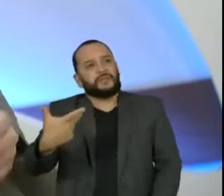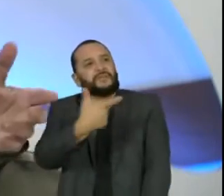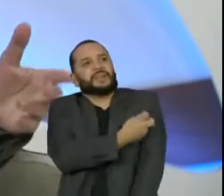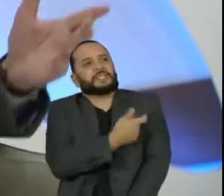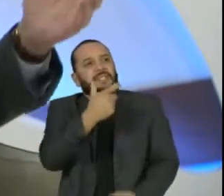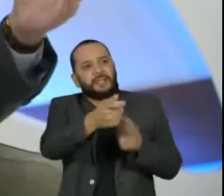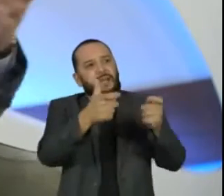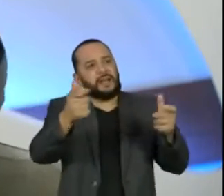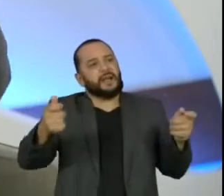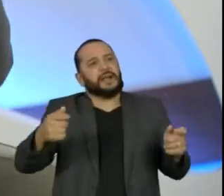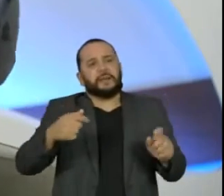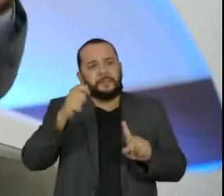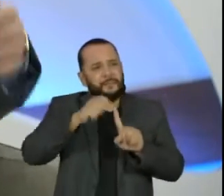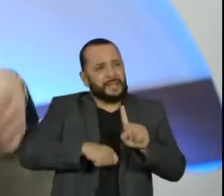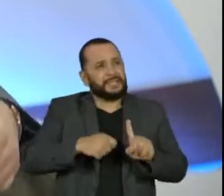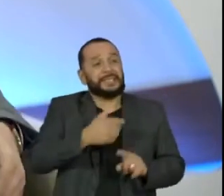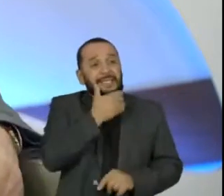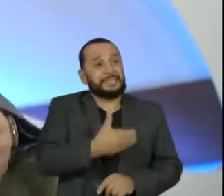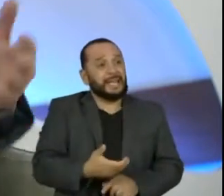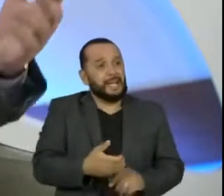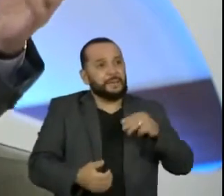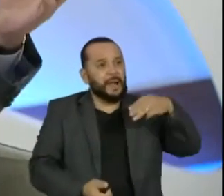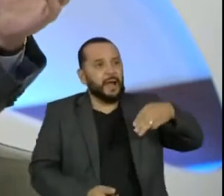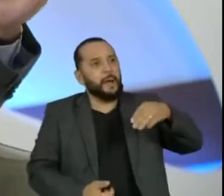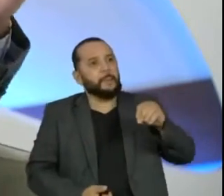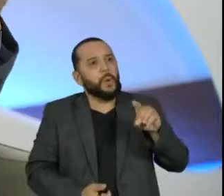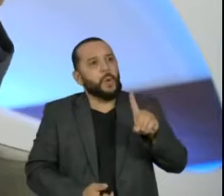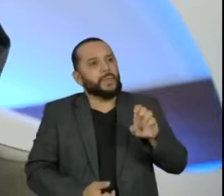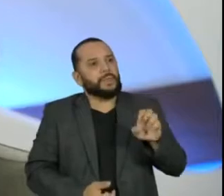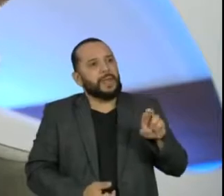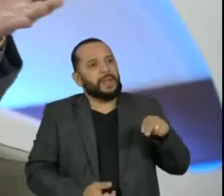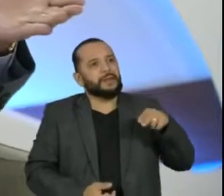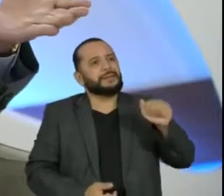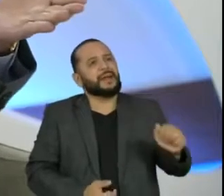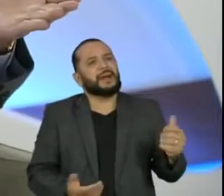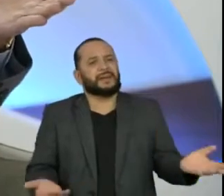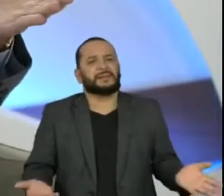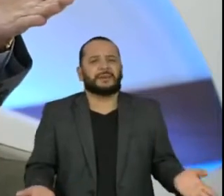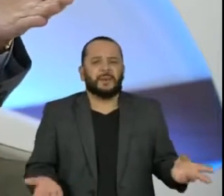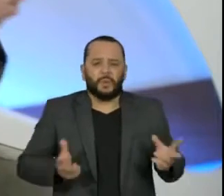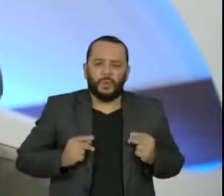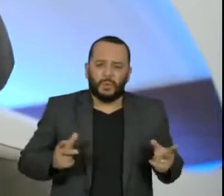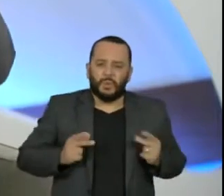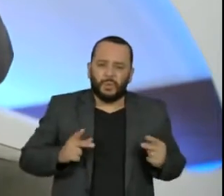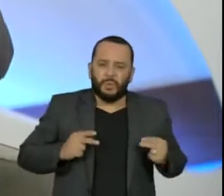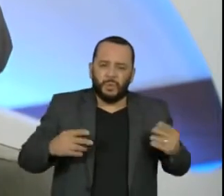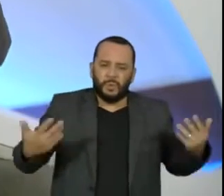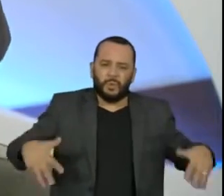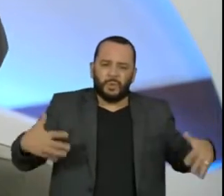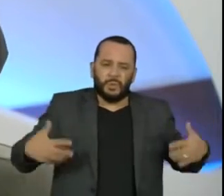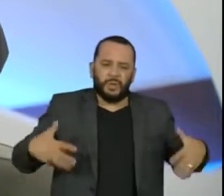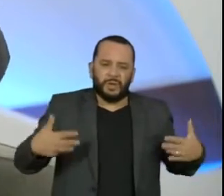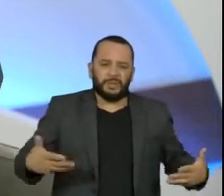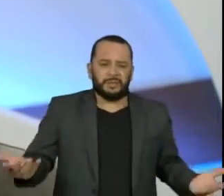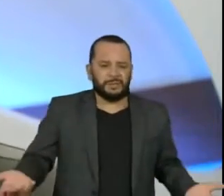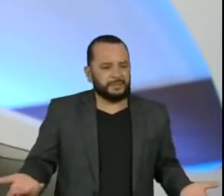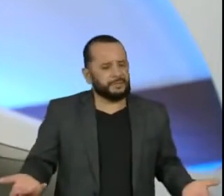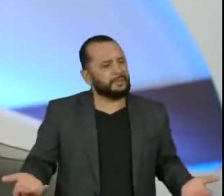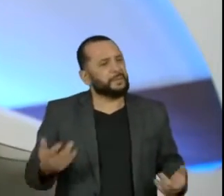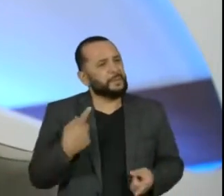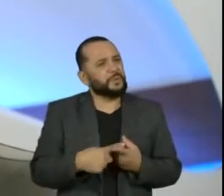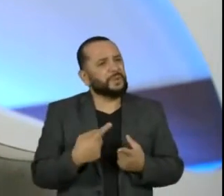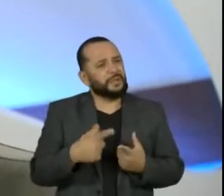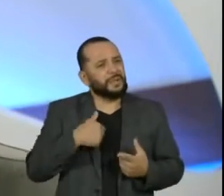É Moderna? Da Moderna. Não é? Então, puxa vida, isso não tem. Estão